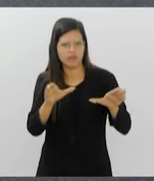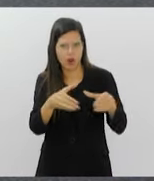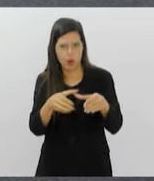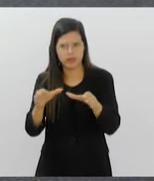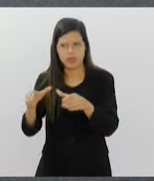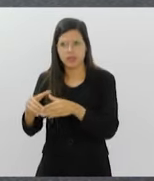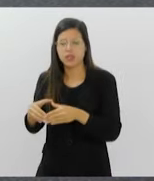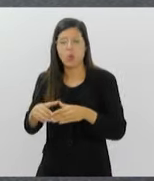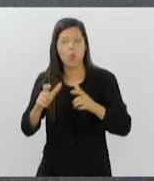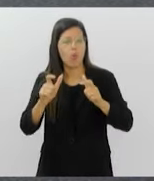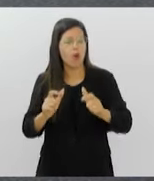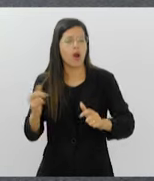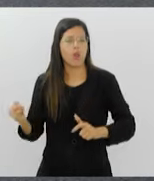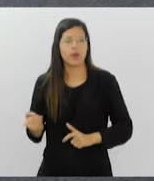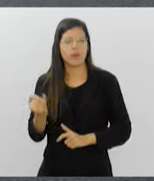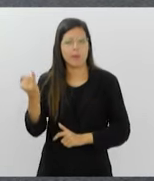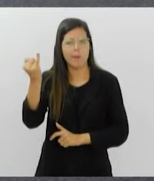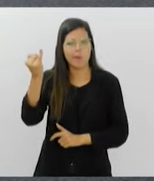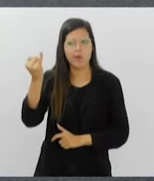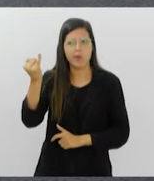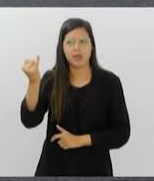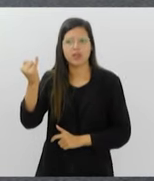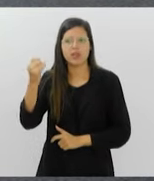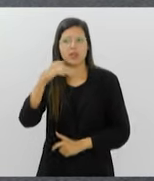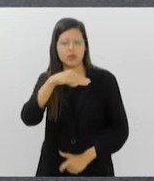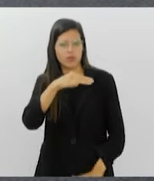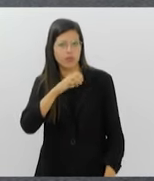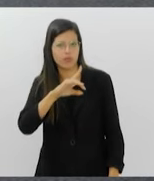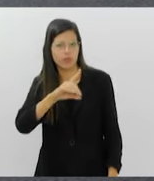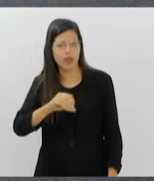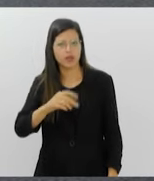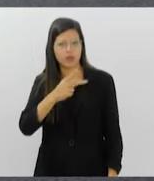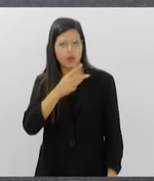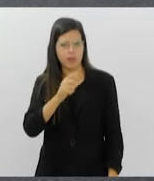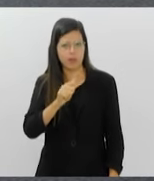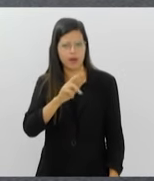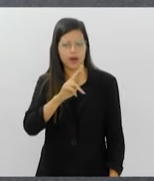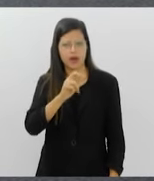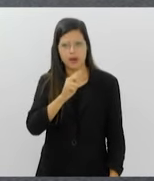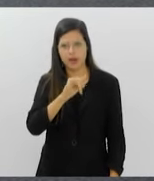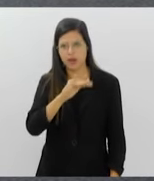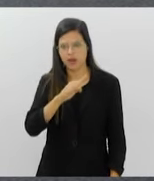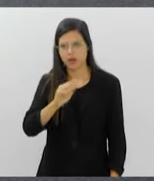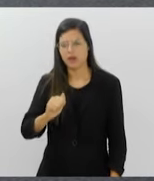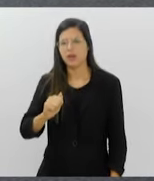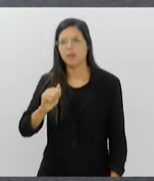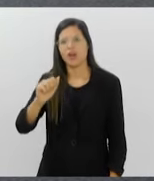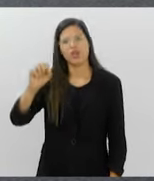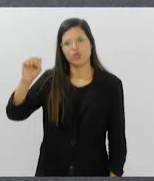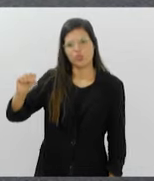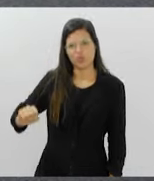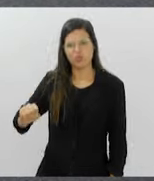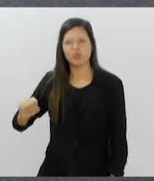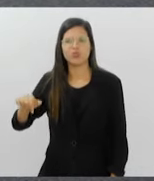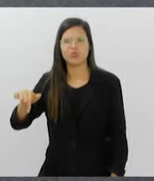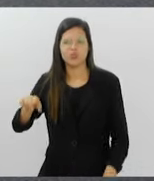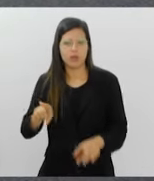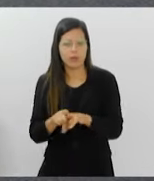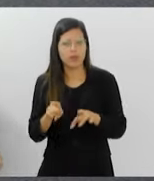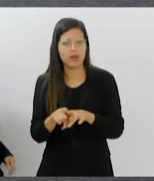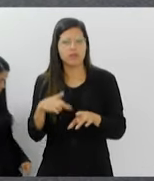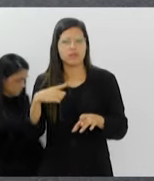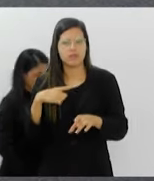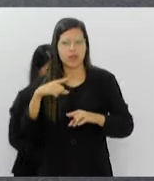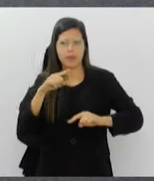cultura ali no nosso Médio Paraíba Sul Fluminense, que, por vezes, né, tem equipamentos culturais